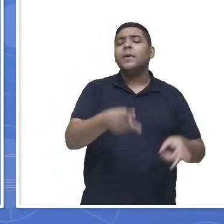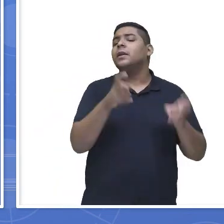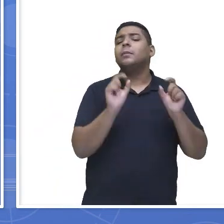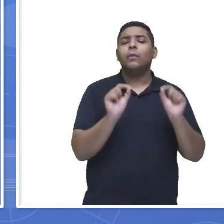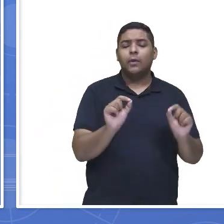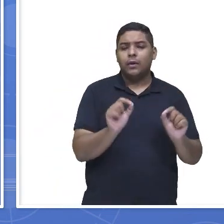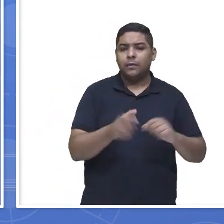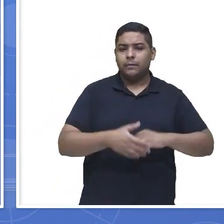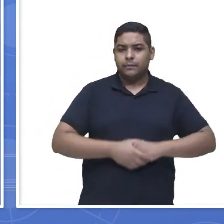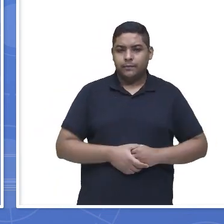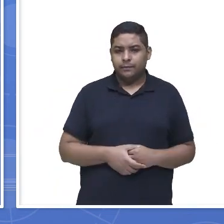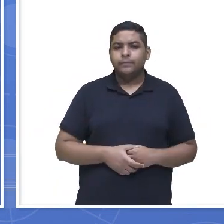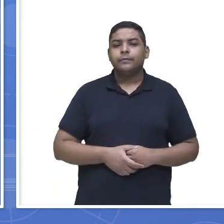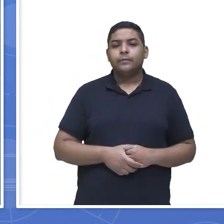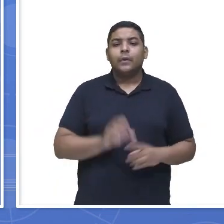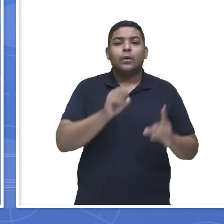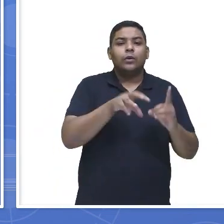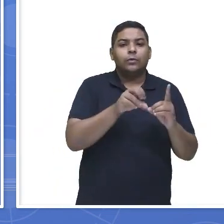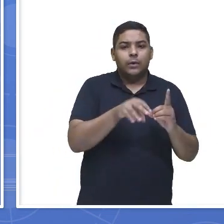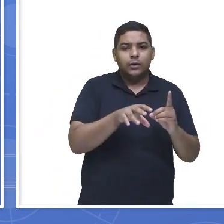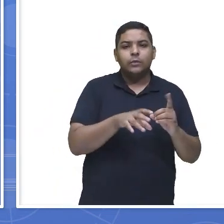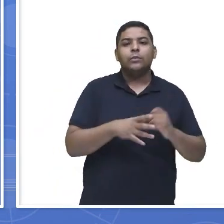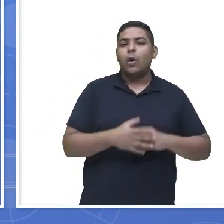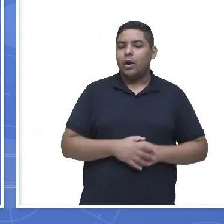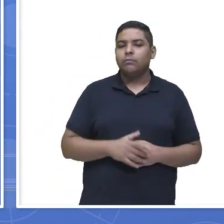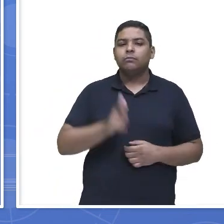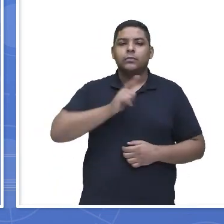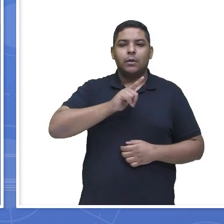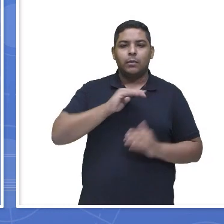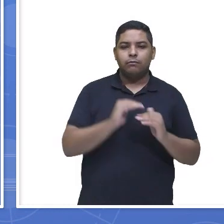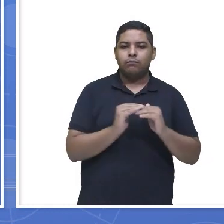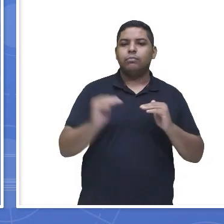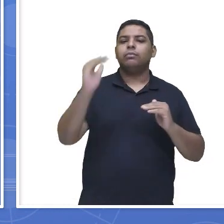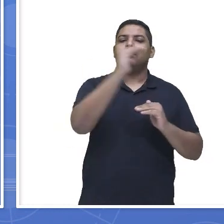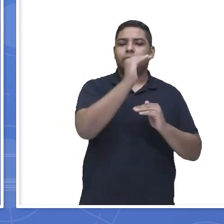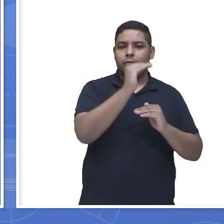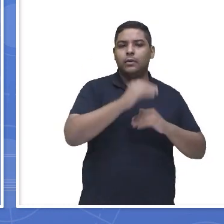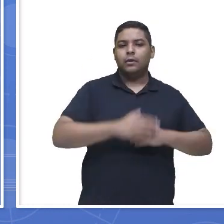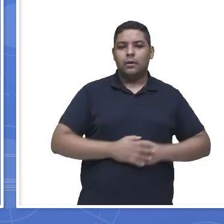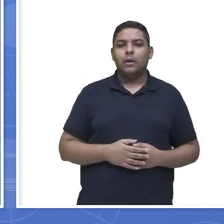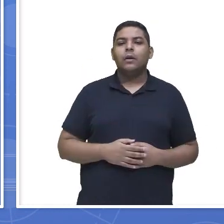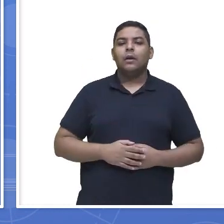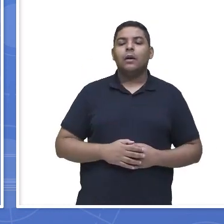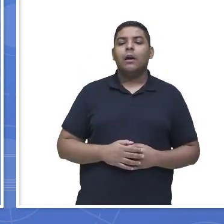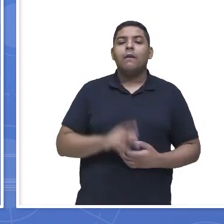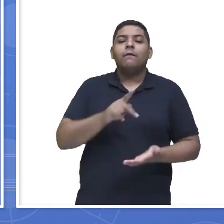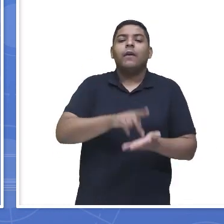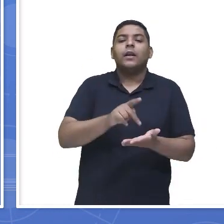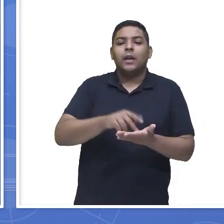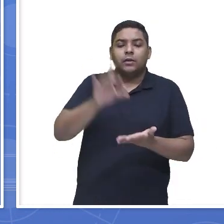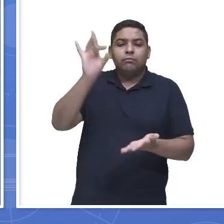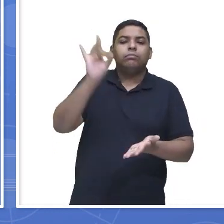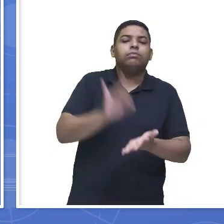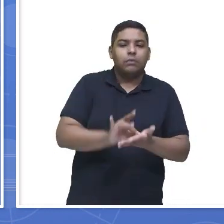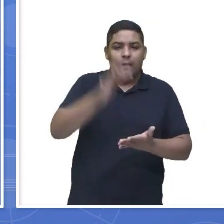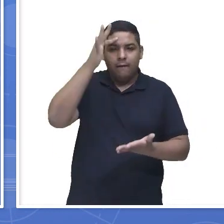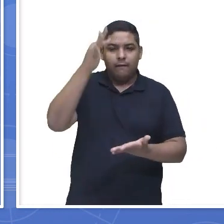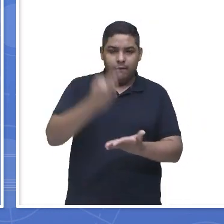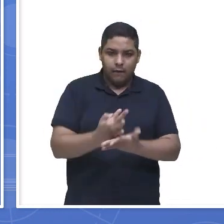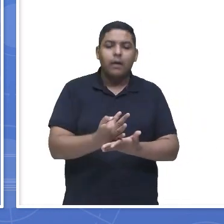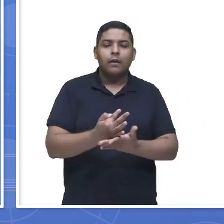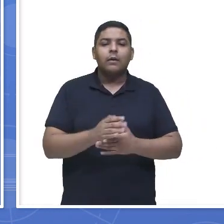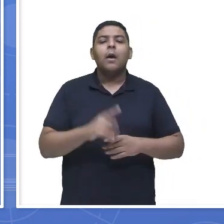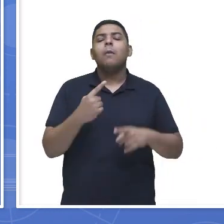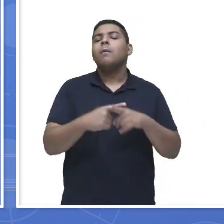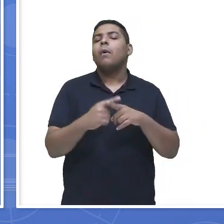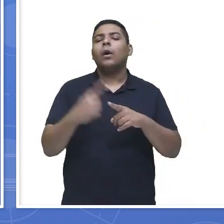O dogmatismo tomando conta. Por quê? Porque tudo era verdade absoluta, verdade de fé, porque eu encontrei isso,